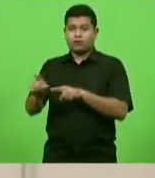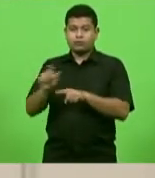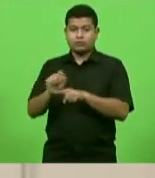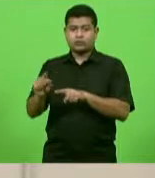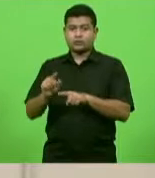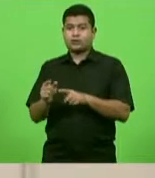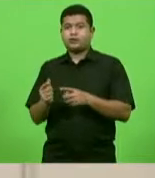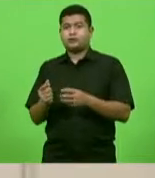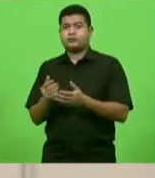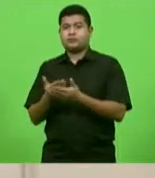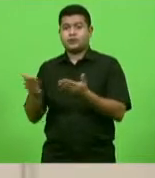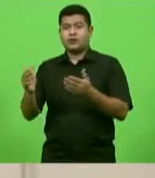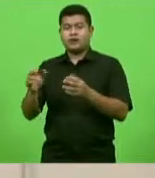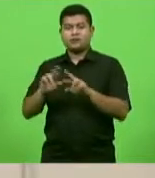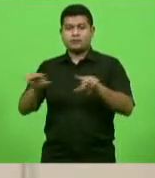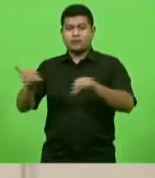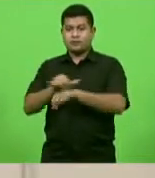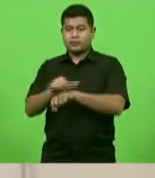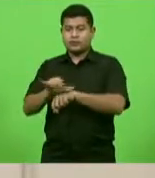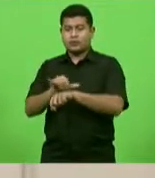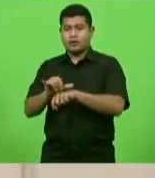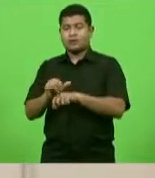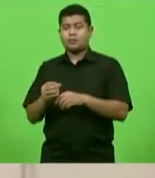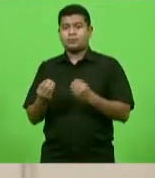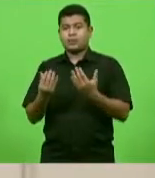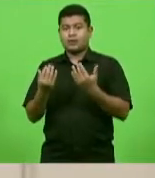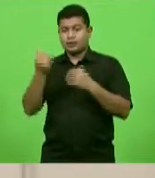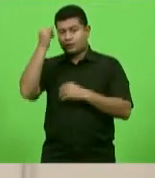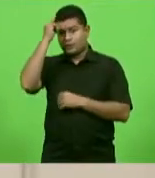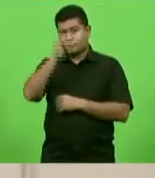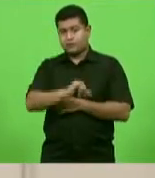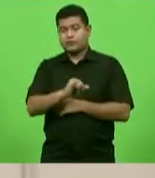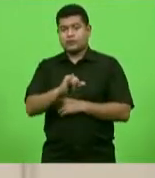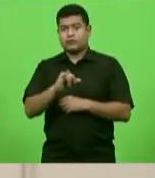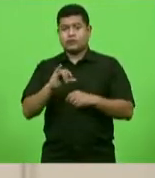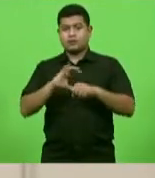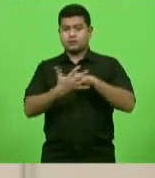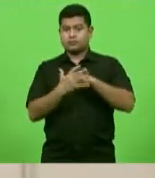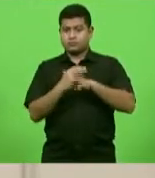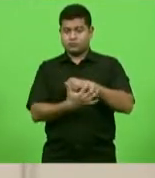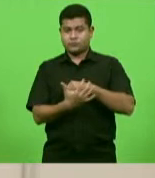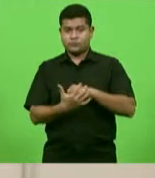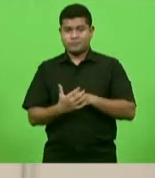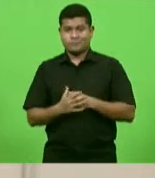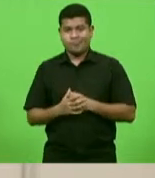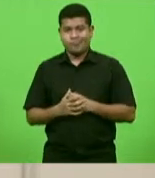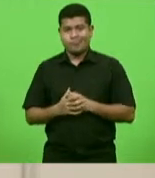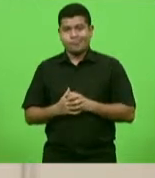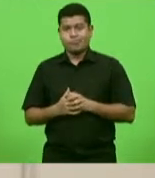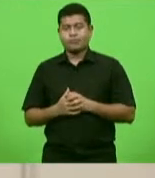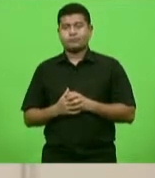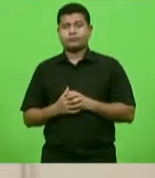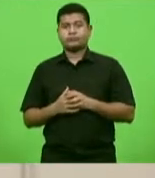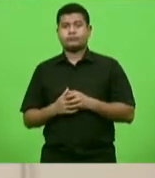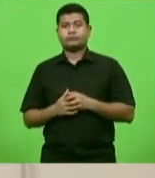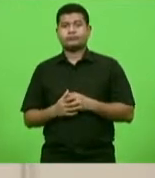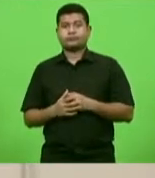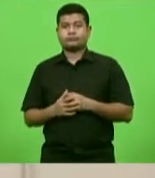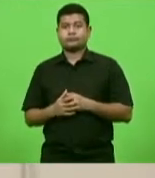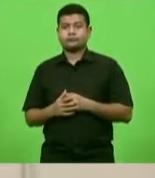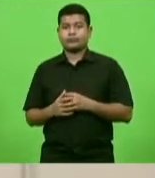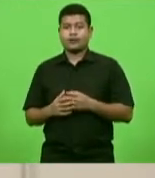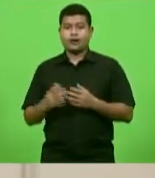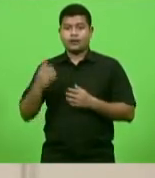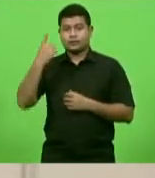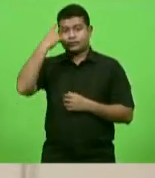necessários à efetivação de medidas de mitigação dos impactos sociais e econômicos da pandemia. Fecha aspas. Mensagem que é